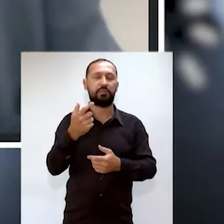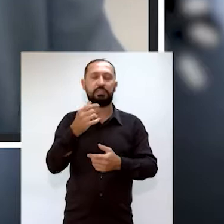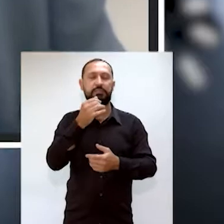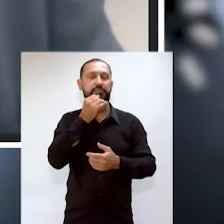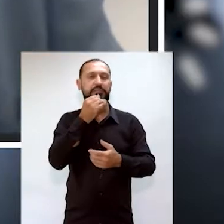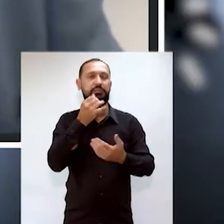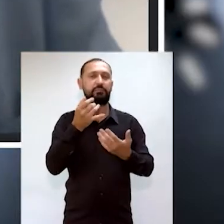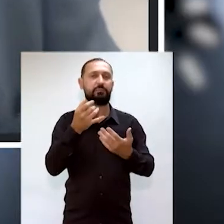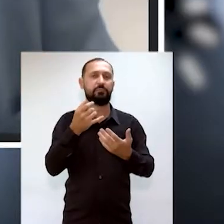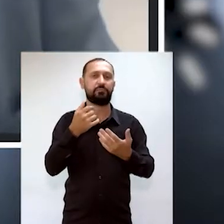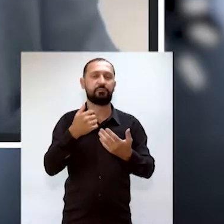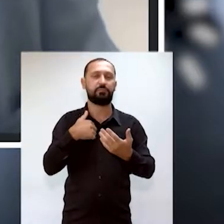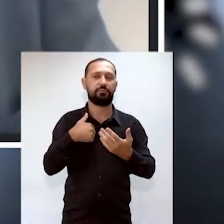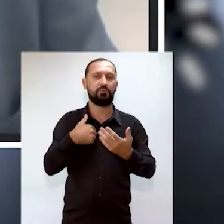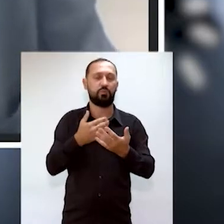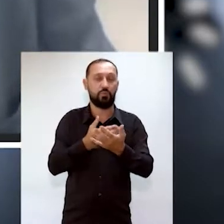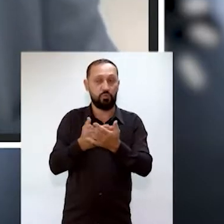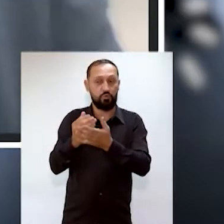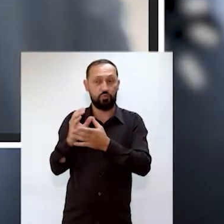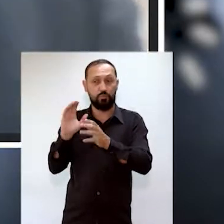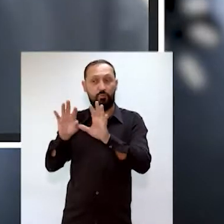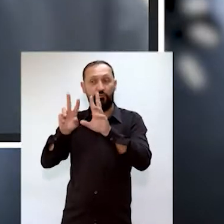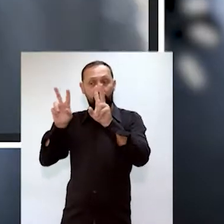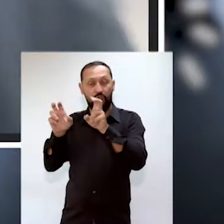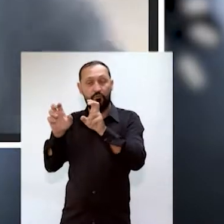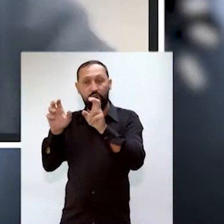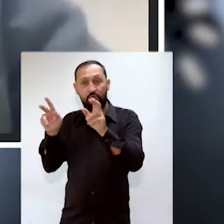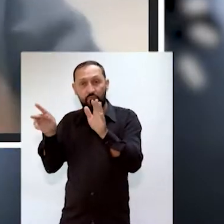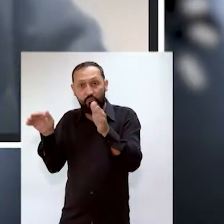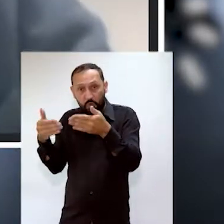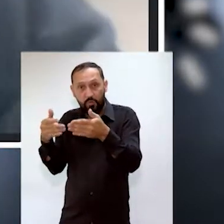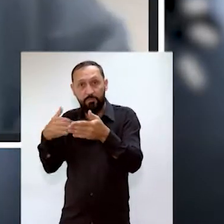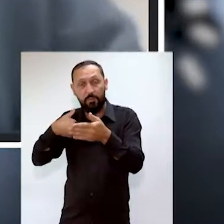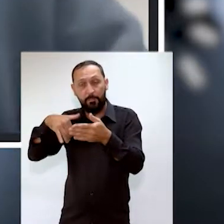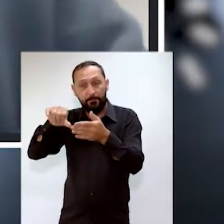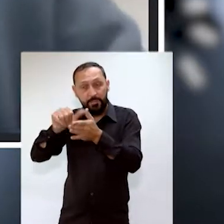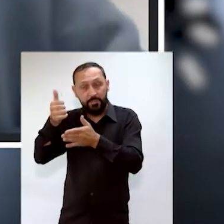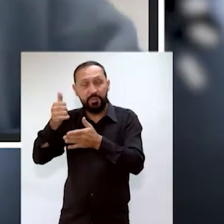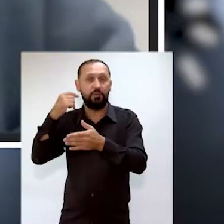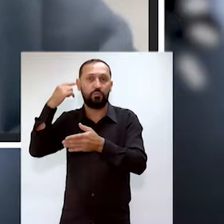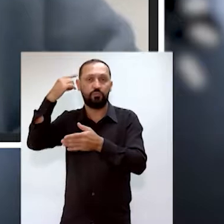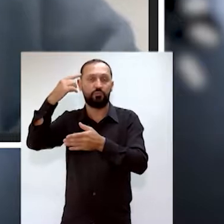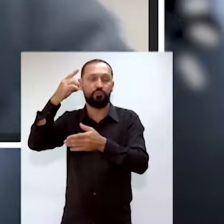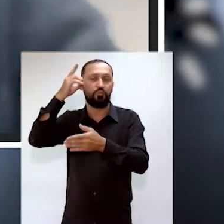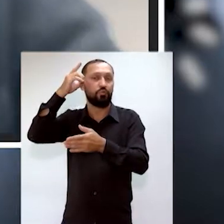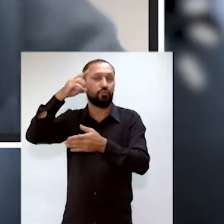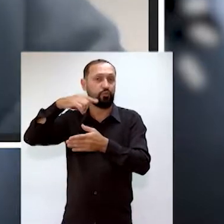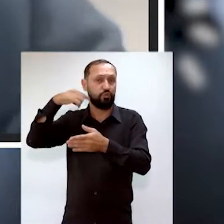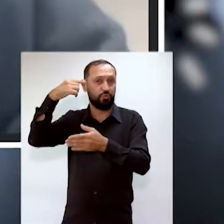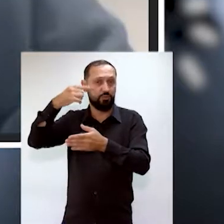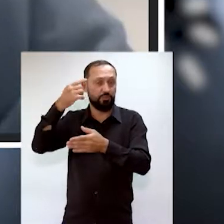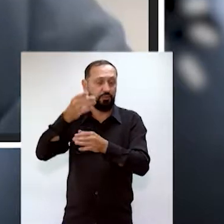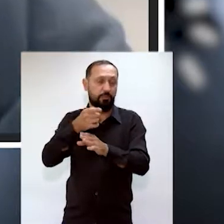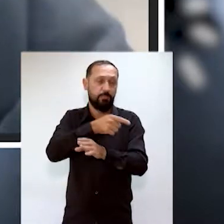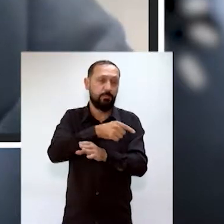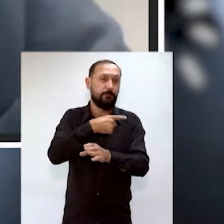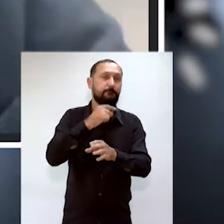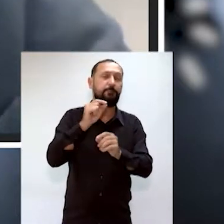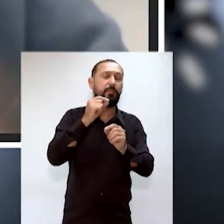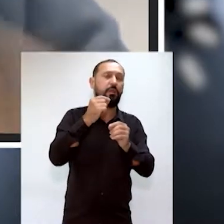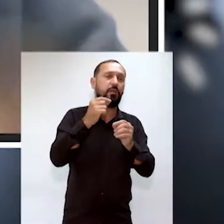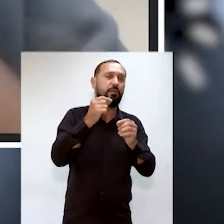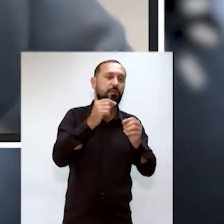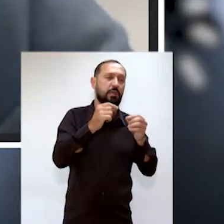eu tivesse vindo do direito, como a gente estava falando, que foi um marco inicial, nessa modificação